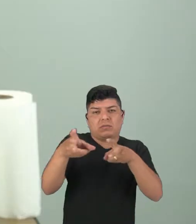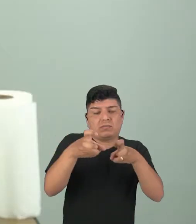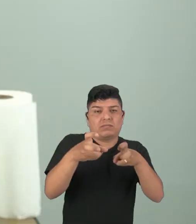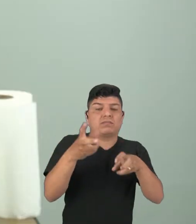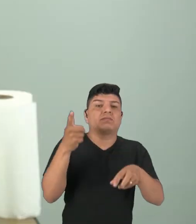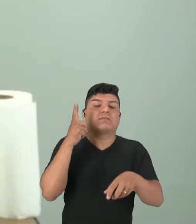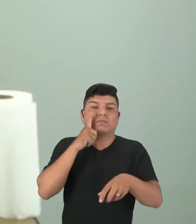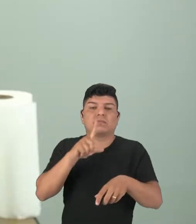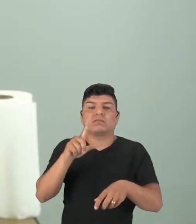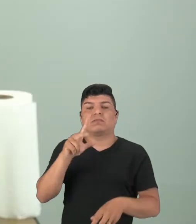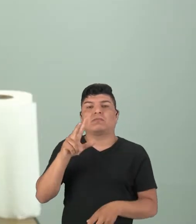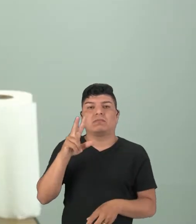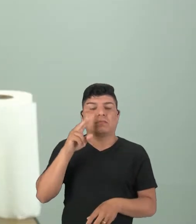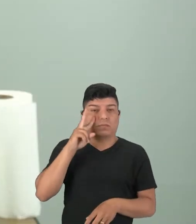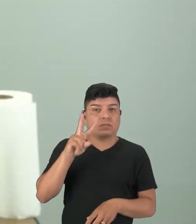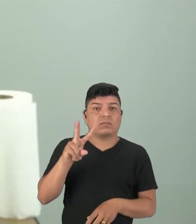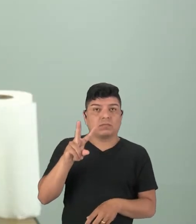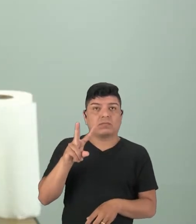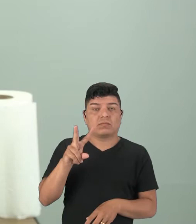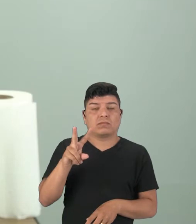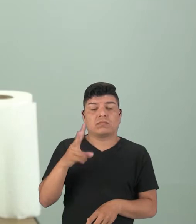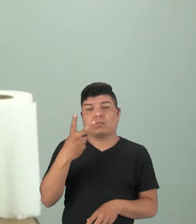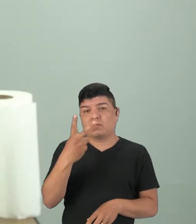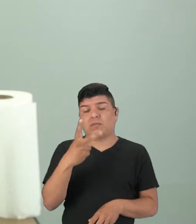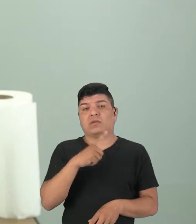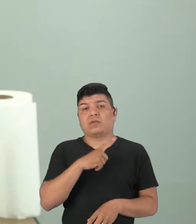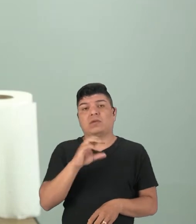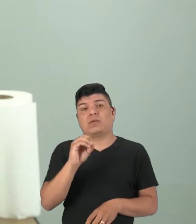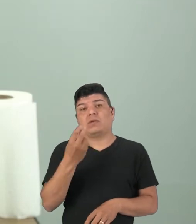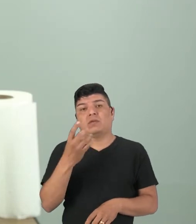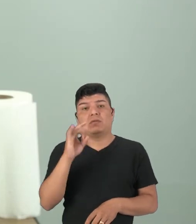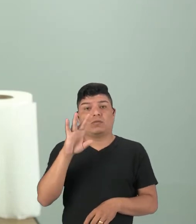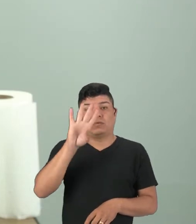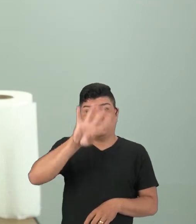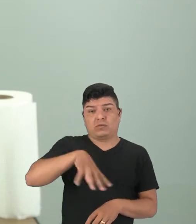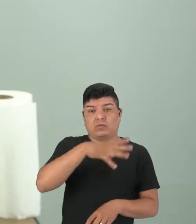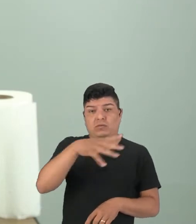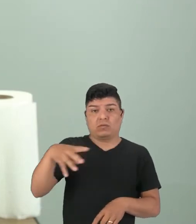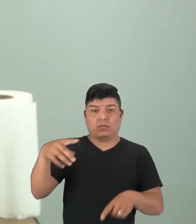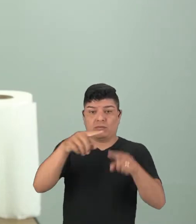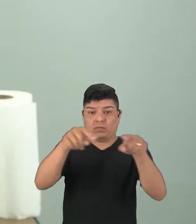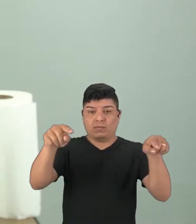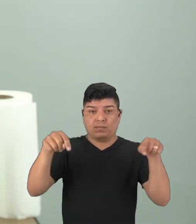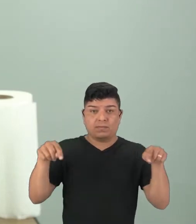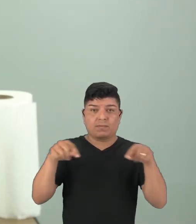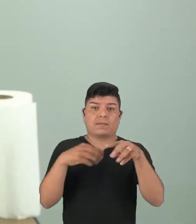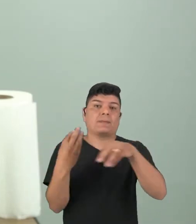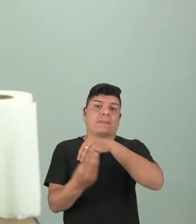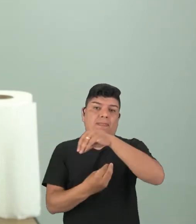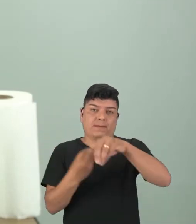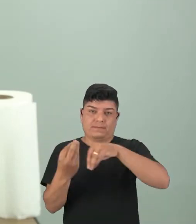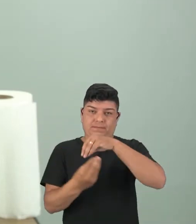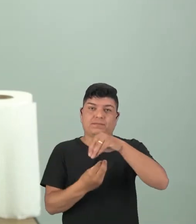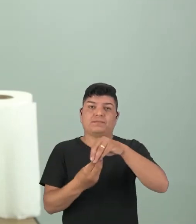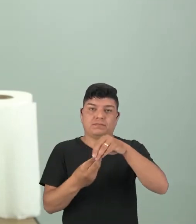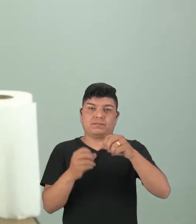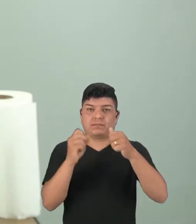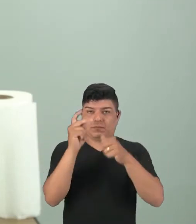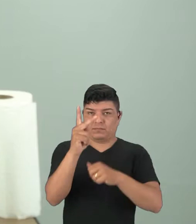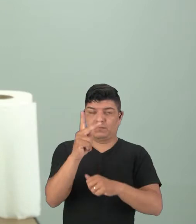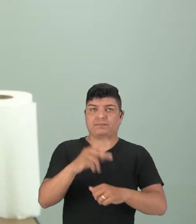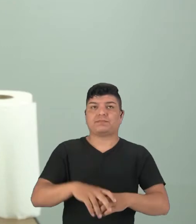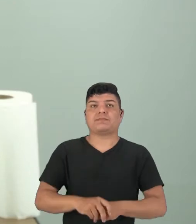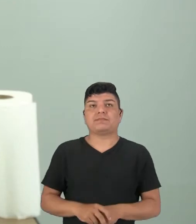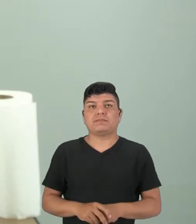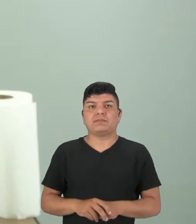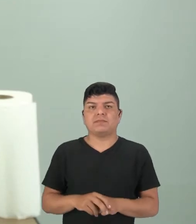ali, tem que ter duas coisas, e às vezes tem que ser técnicas laboratoriais, mas são misturas homogêneas, ok?